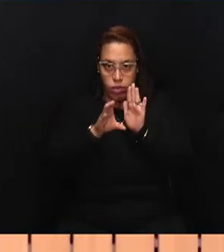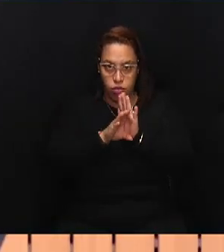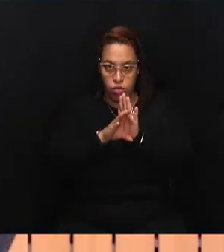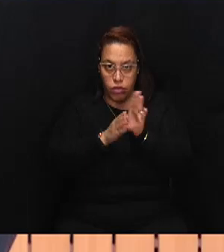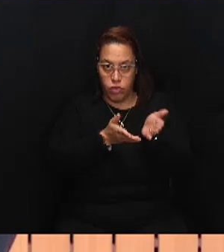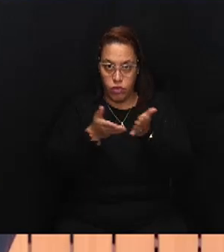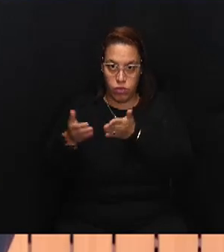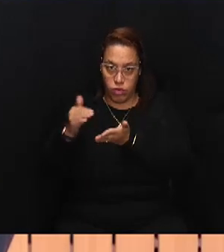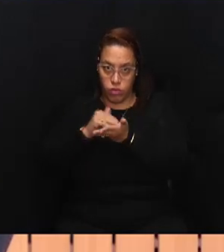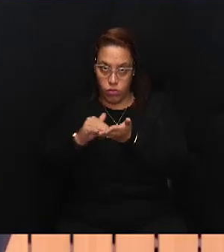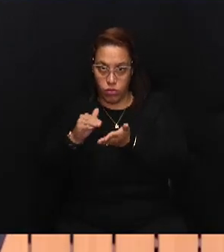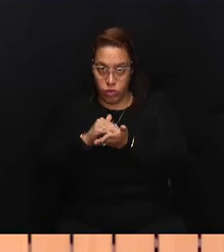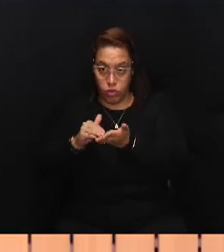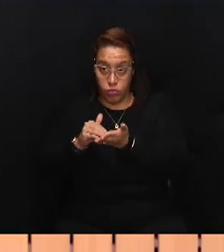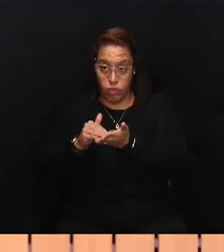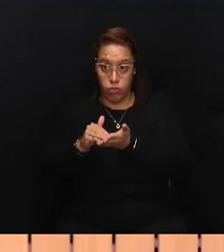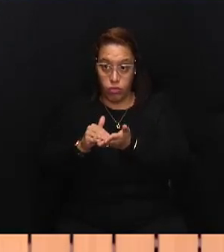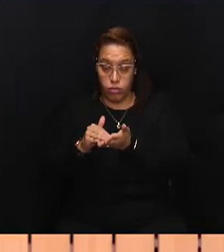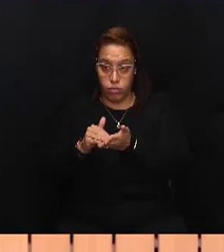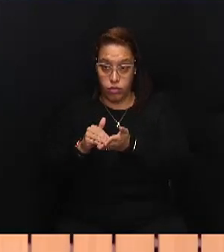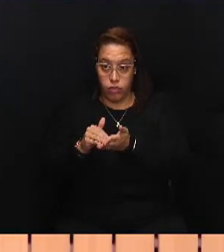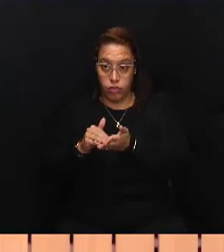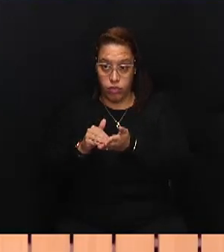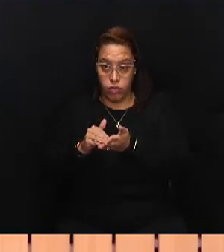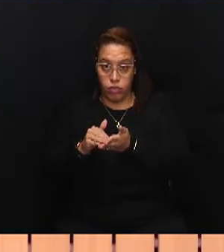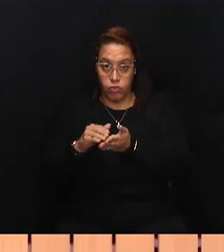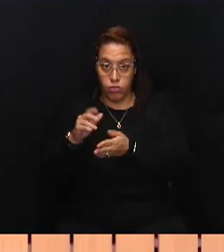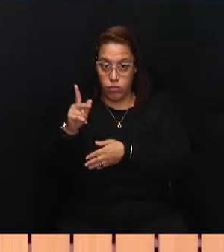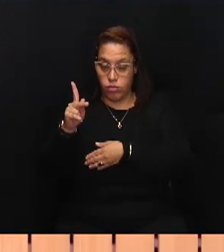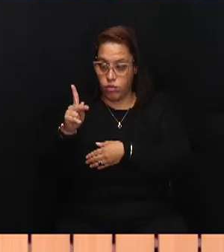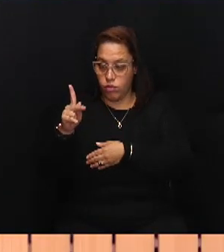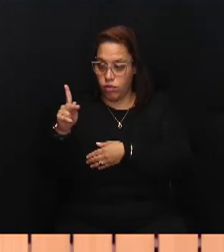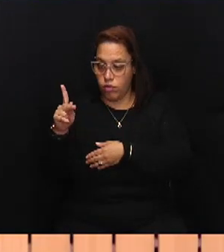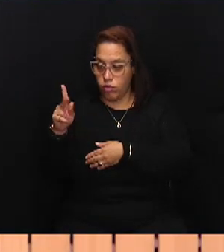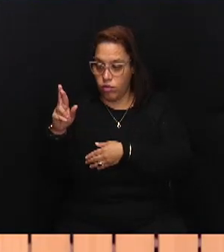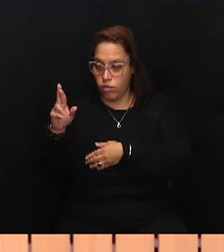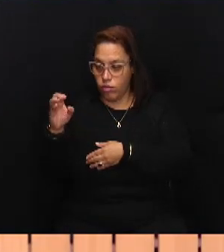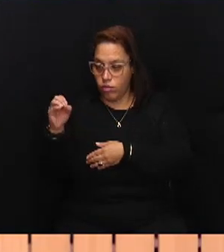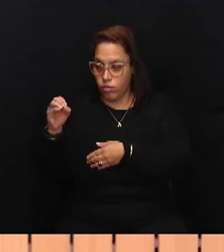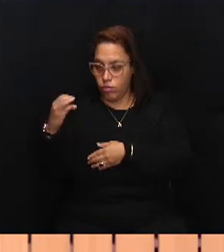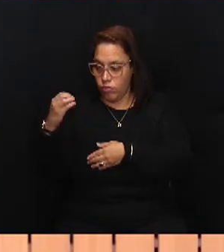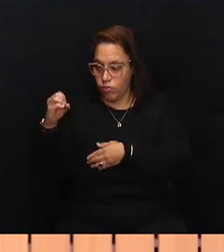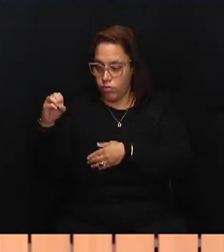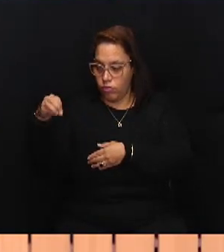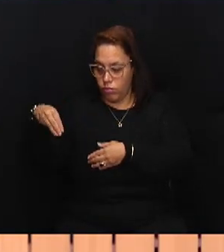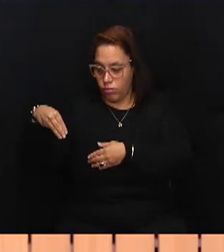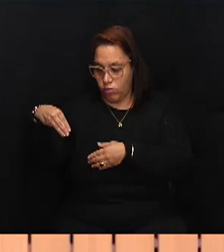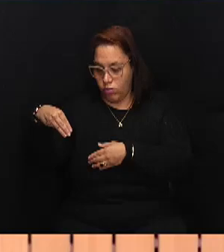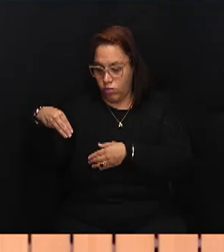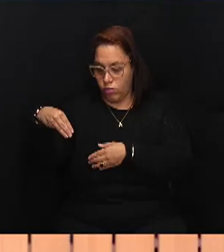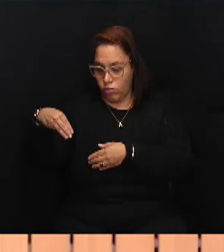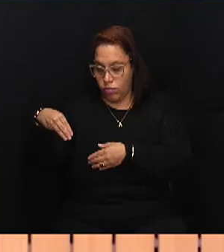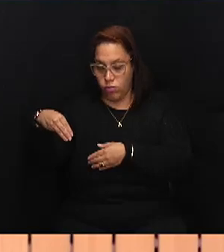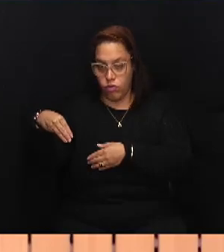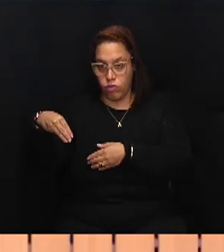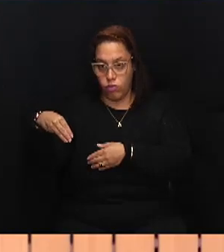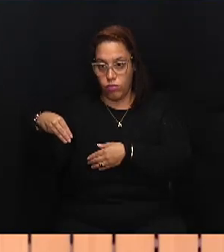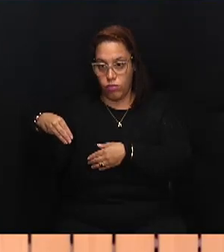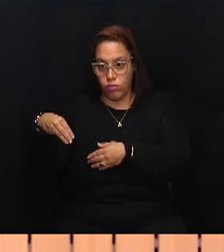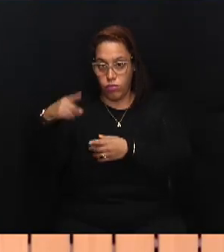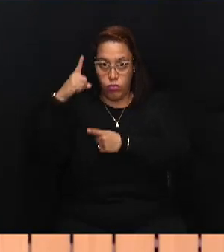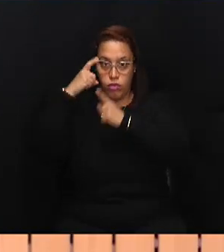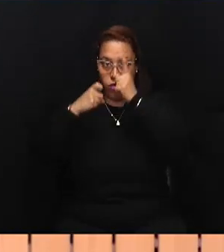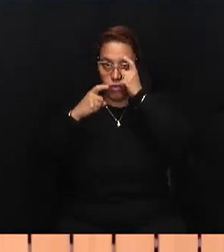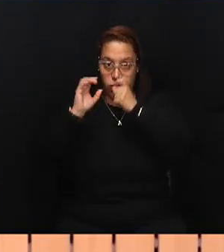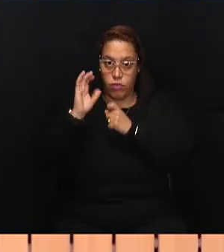trazer o secretário de habitação. A questão do PROCON, aquilo que o vereador Iabico falou, viu, Iabico? Porque a violência